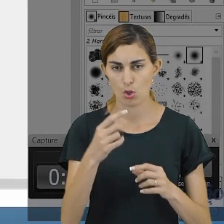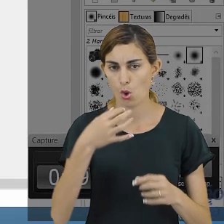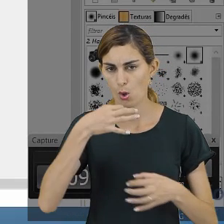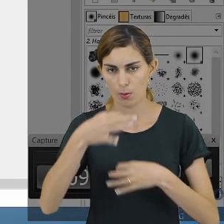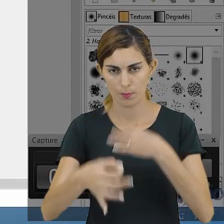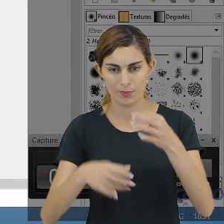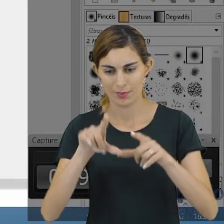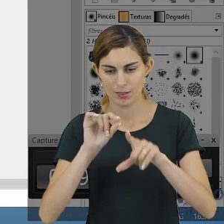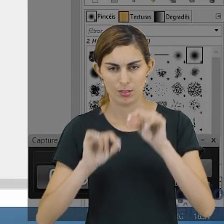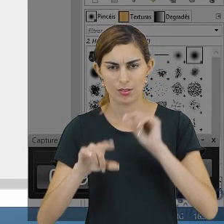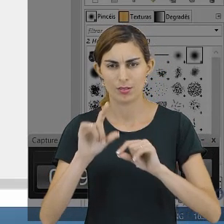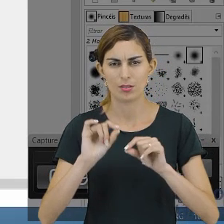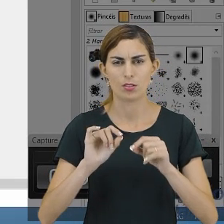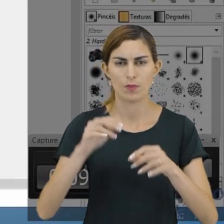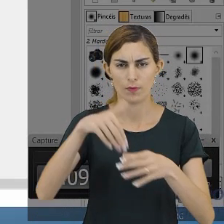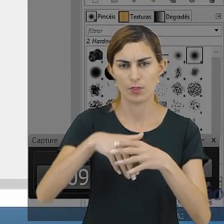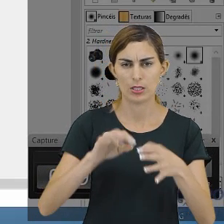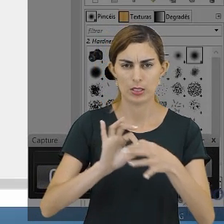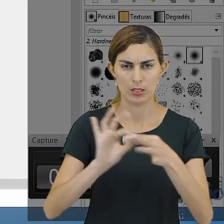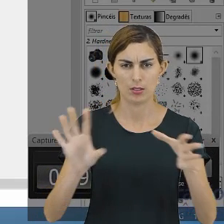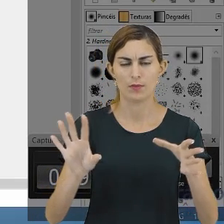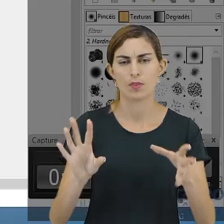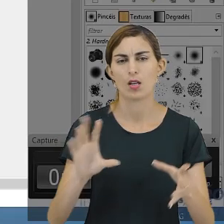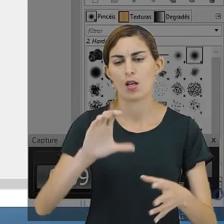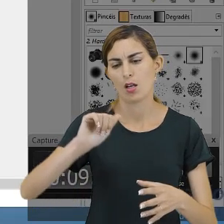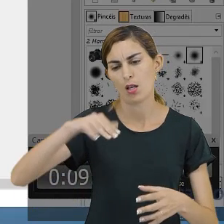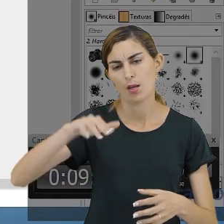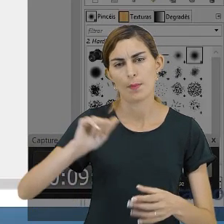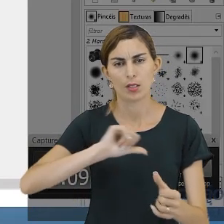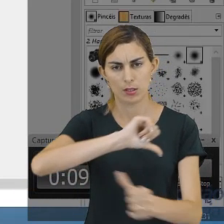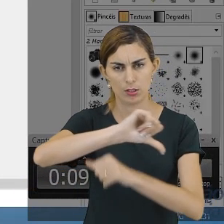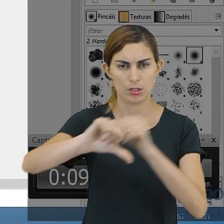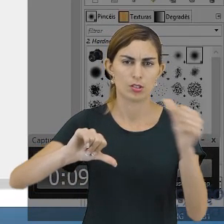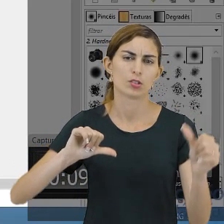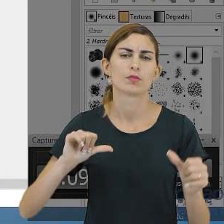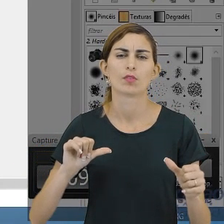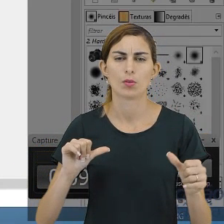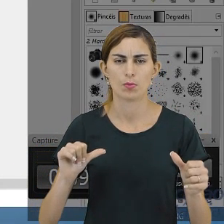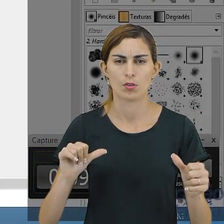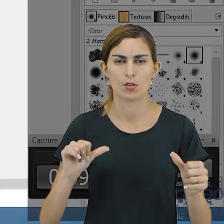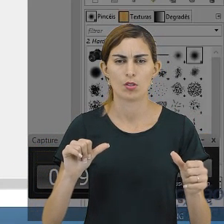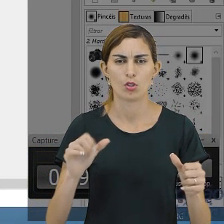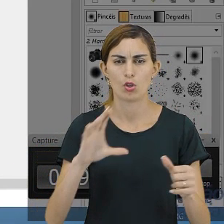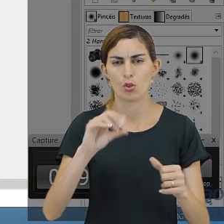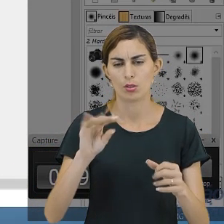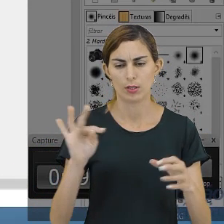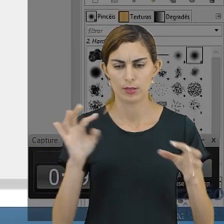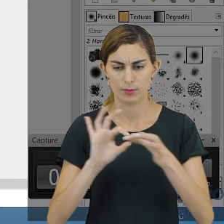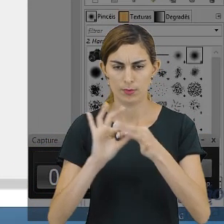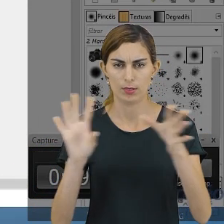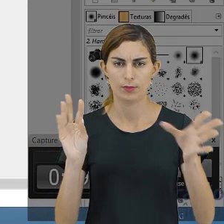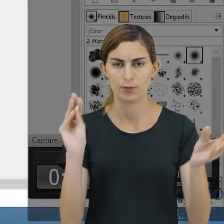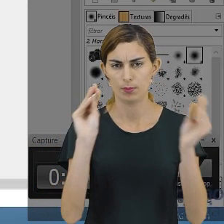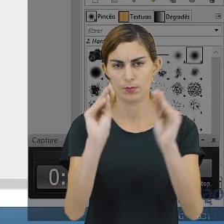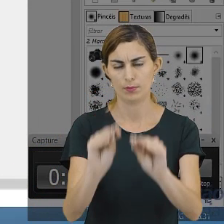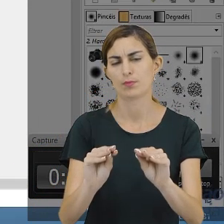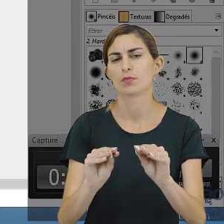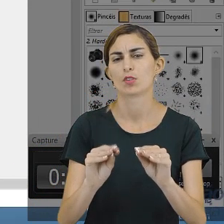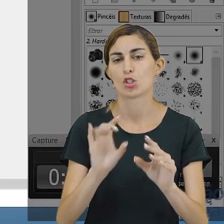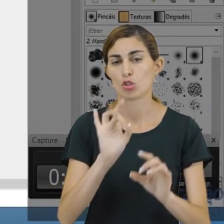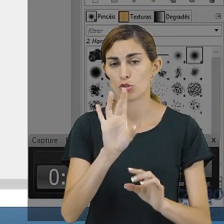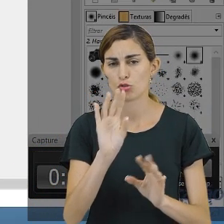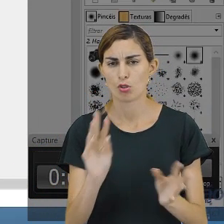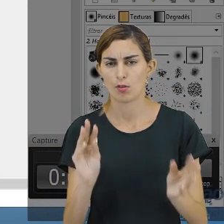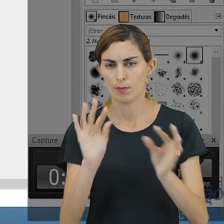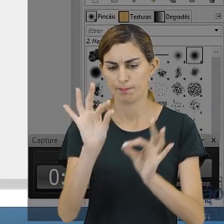com essa opção aqui de rotação livre. Então vou lá no menu camada, transformar, rotação livre. E